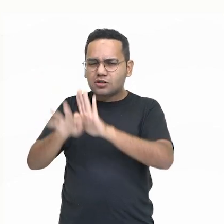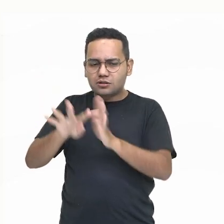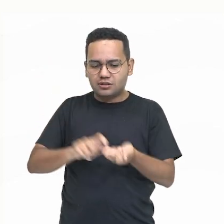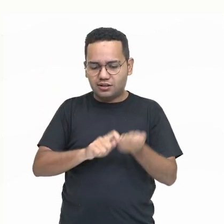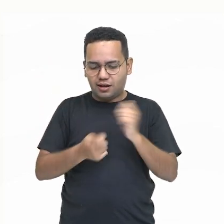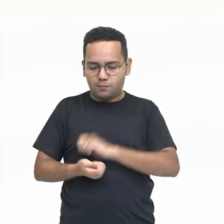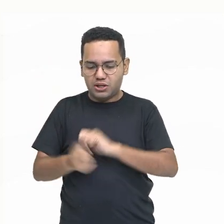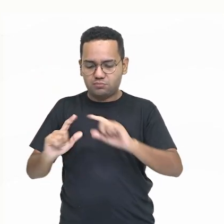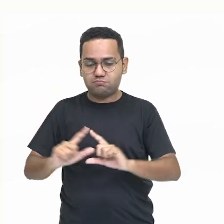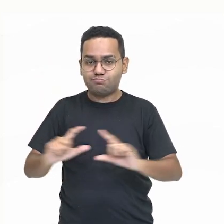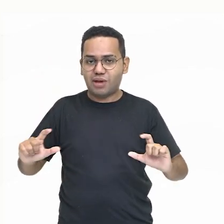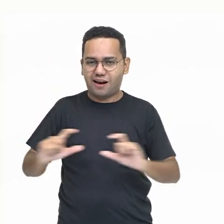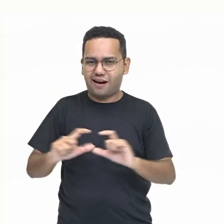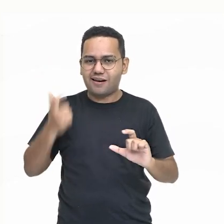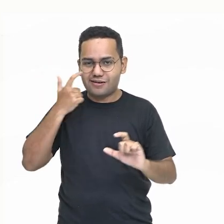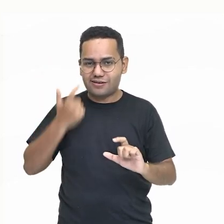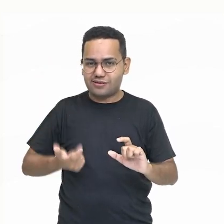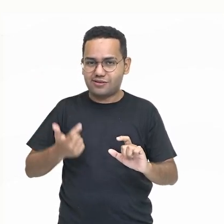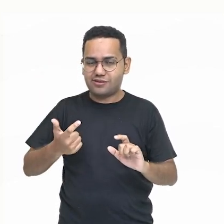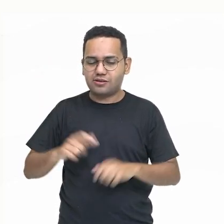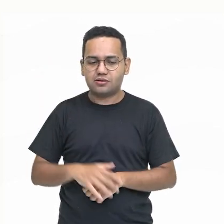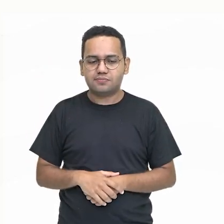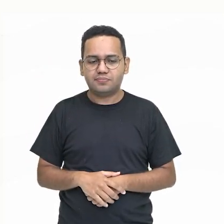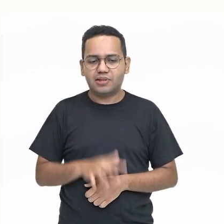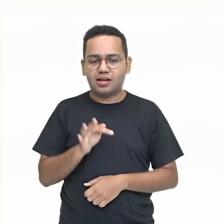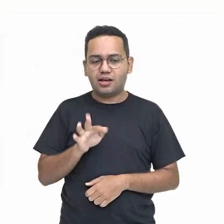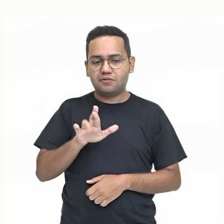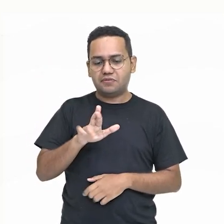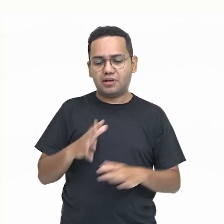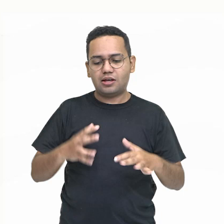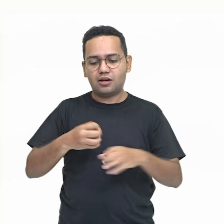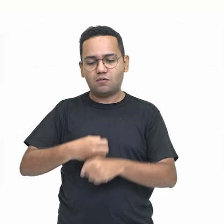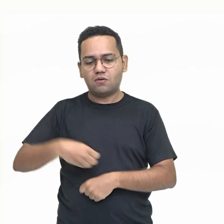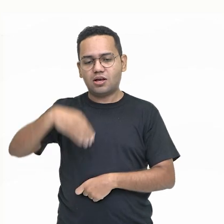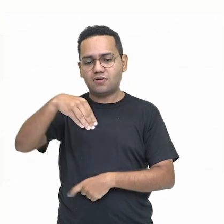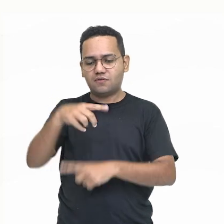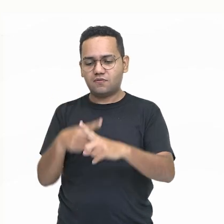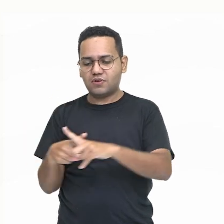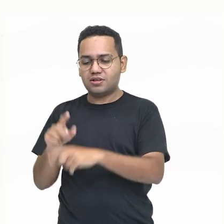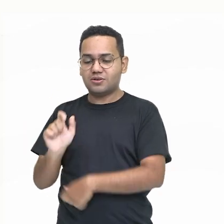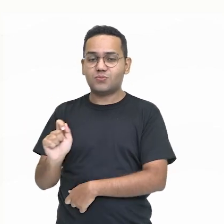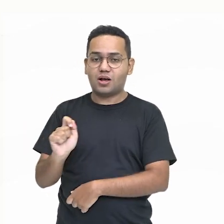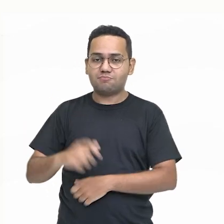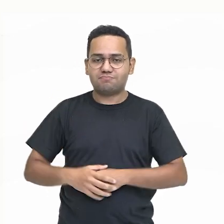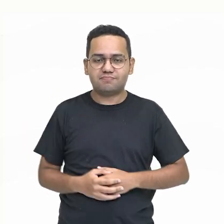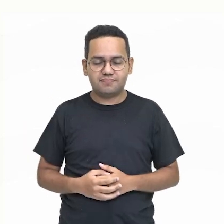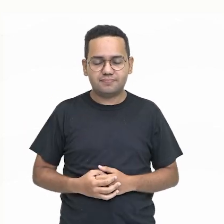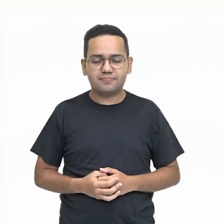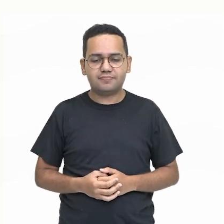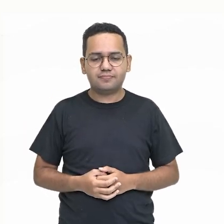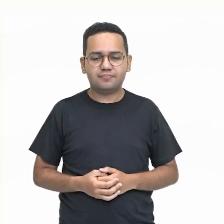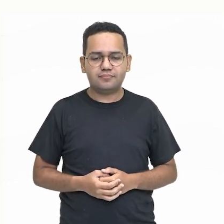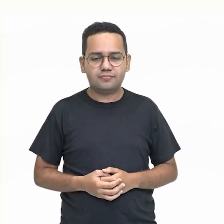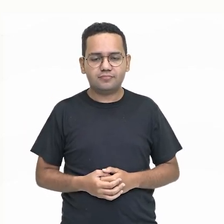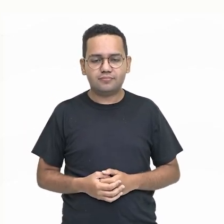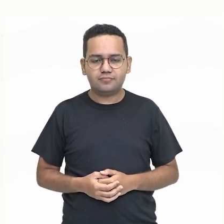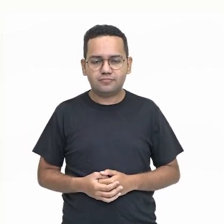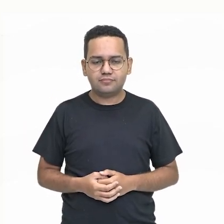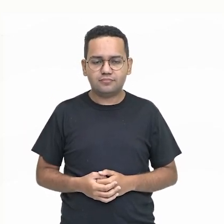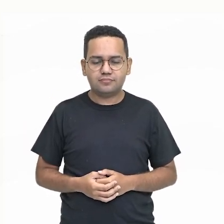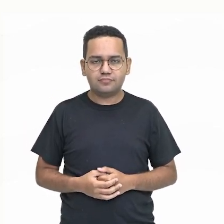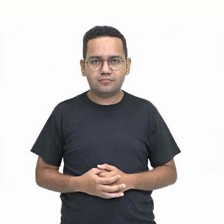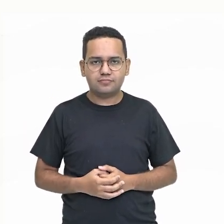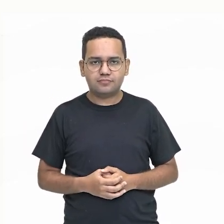Força resultante vai ser igual a massa vezes a aceleração. E com